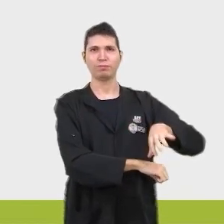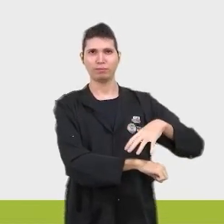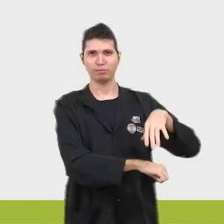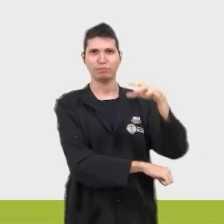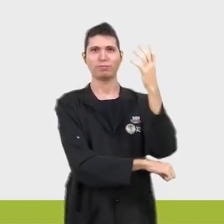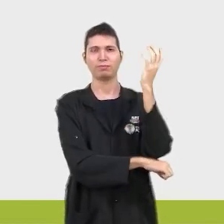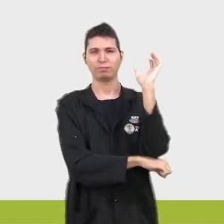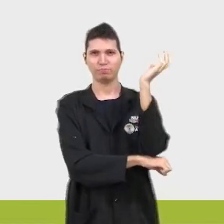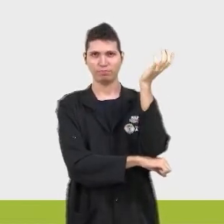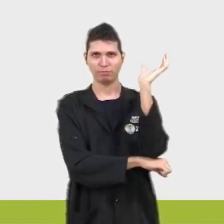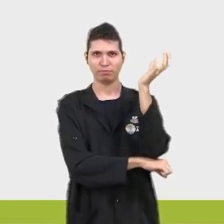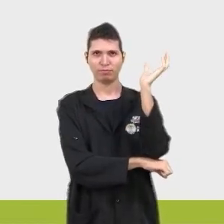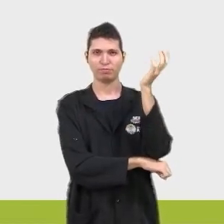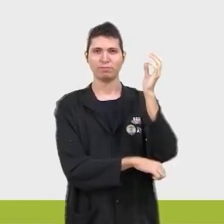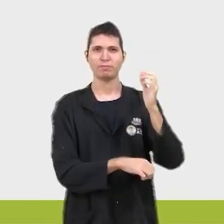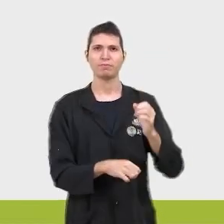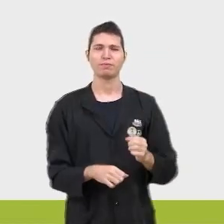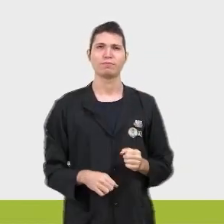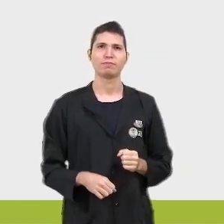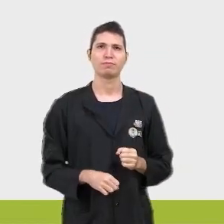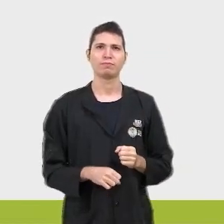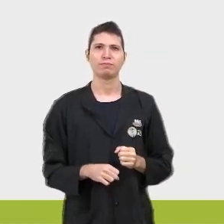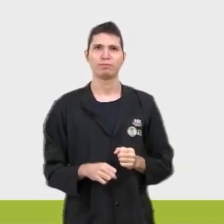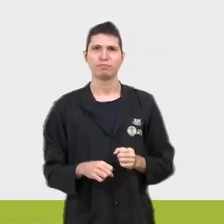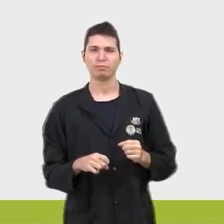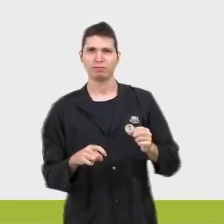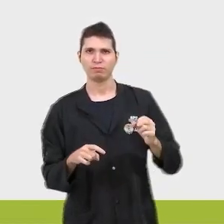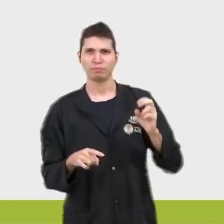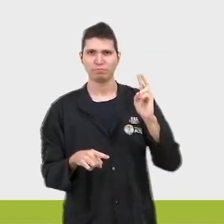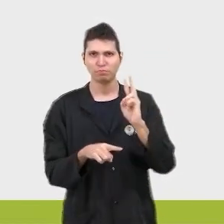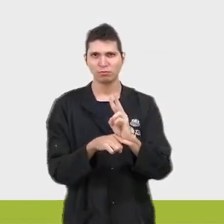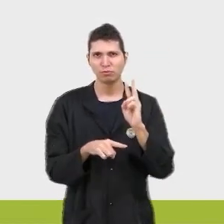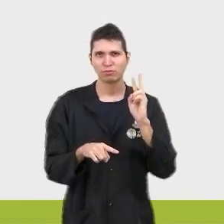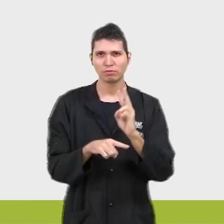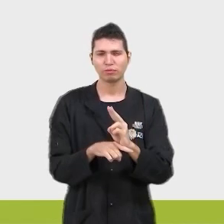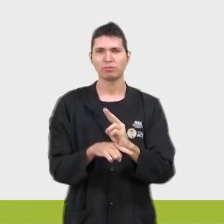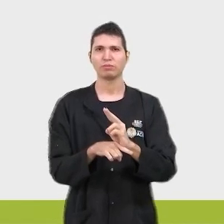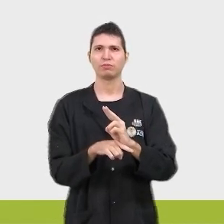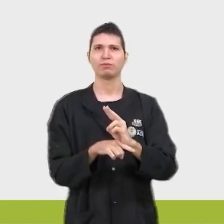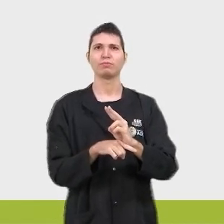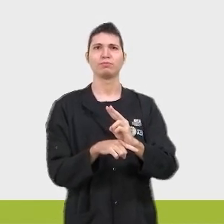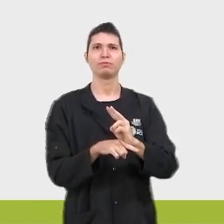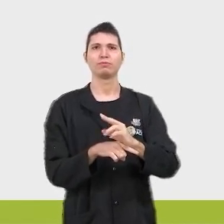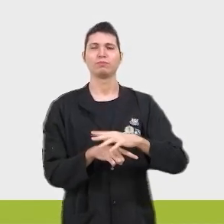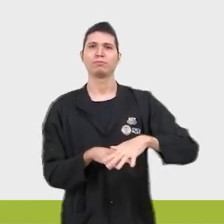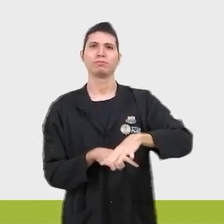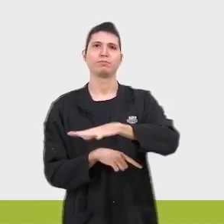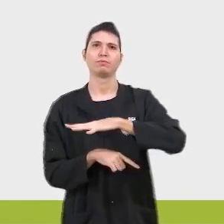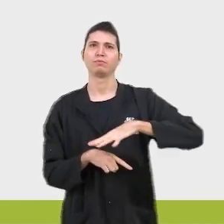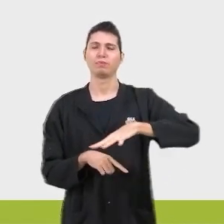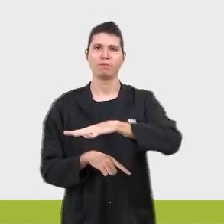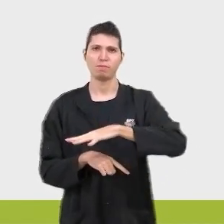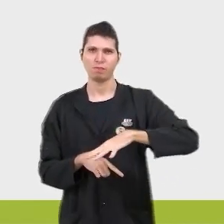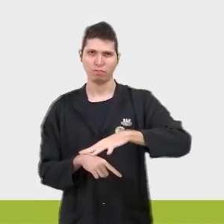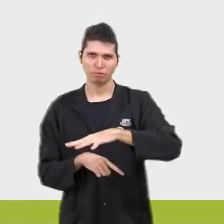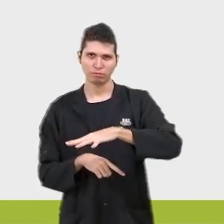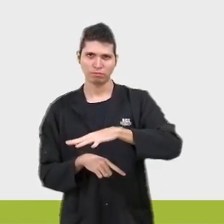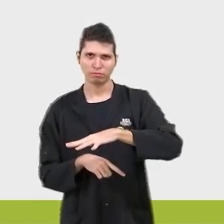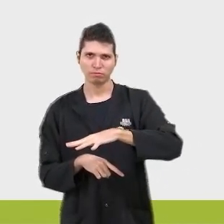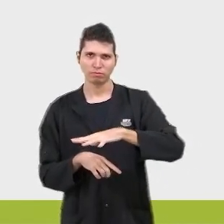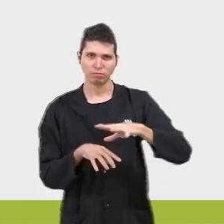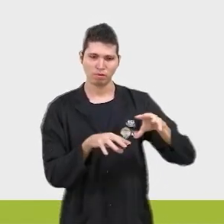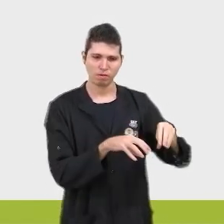acabamos de falar. Promovendo a ligação entre diferentes áreas com o objetivo de proporcionar o deslocamento de animais,